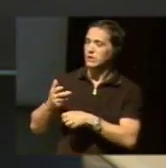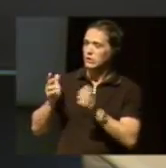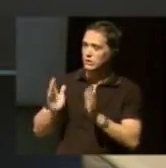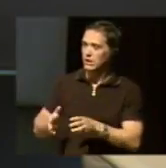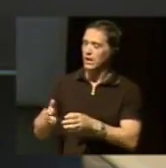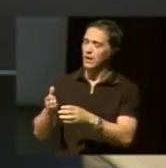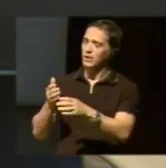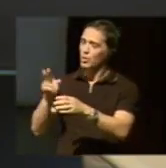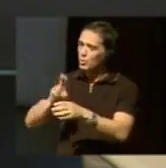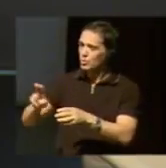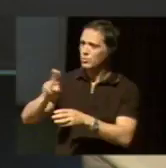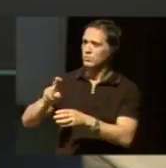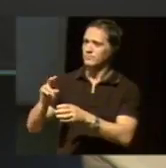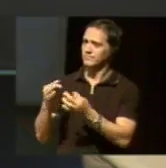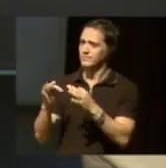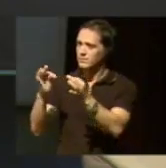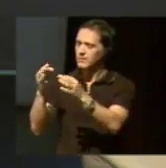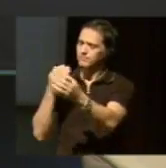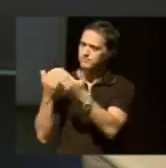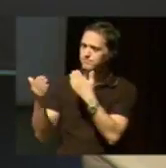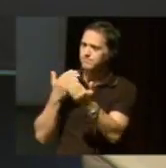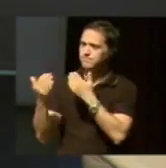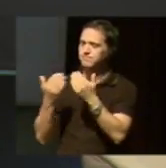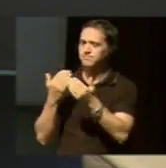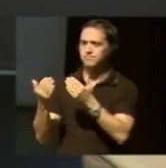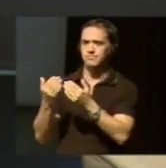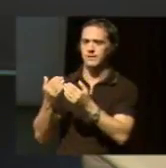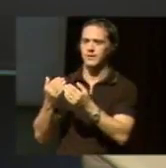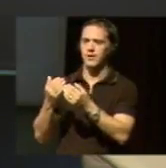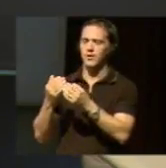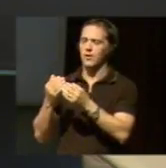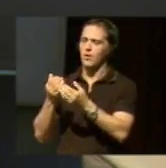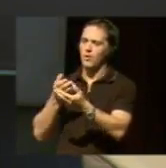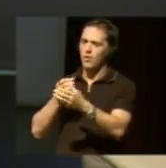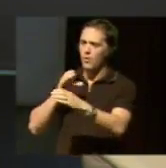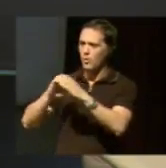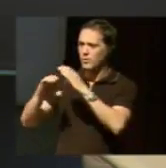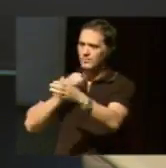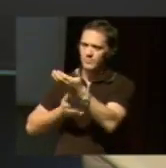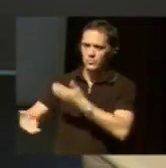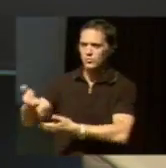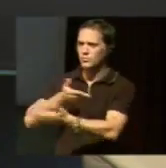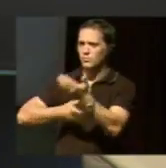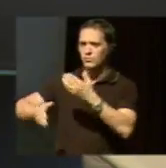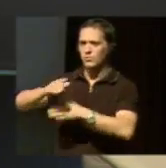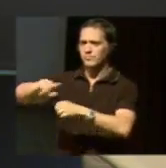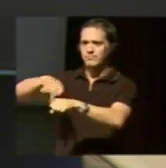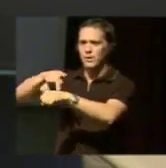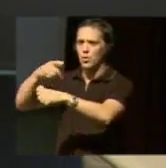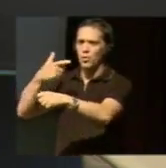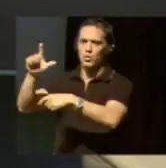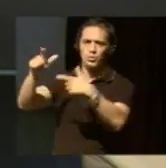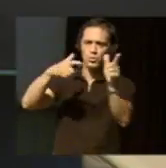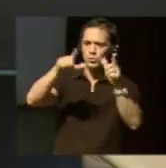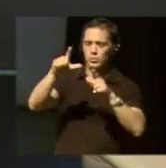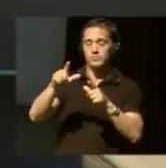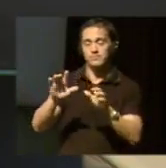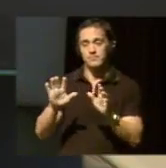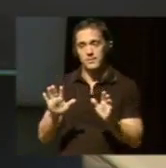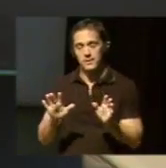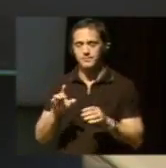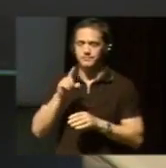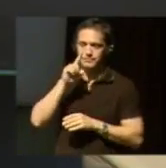Então, ocorre um intercâmbio intergeracional. São muitas novas possibilidades, mas temos também sempre um risco.